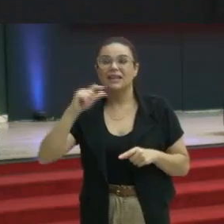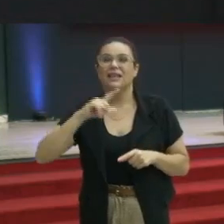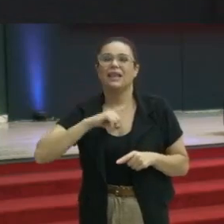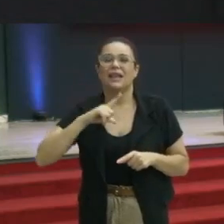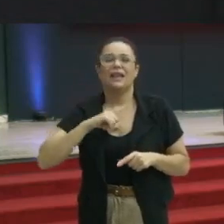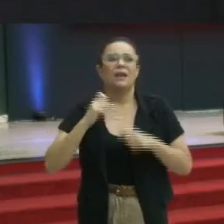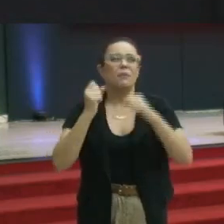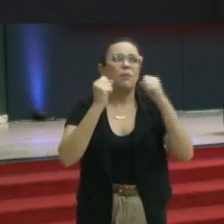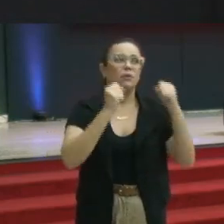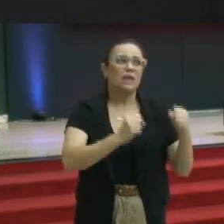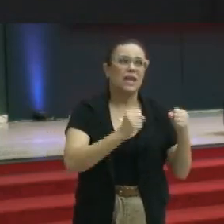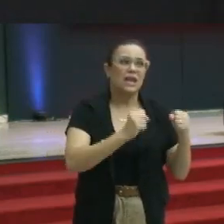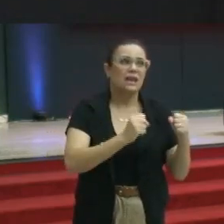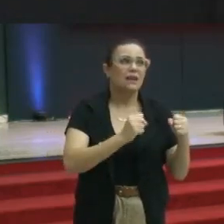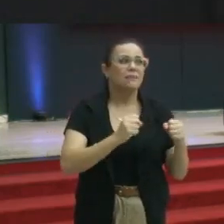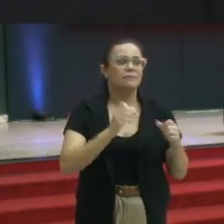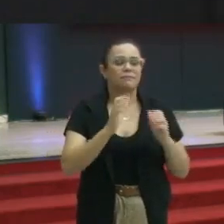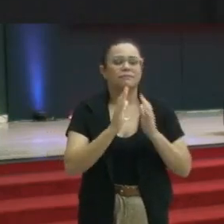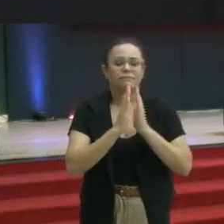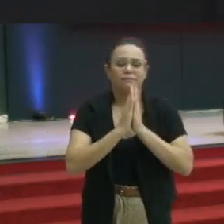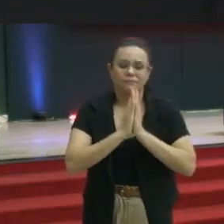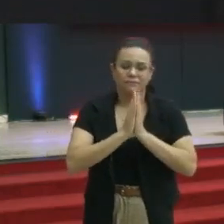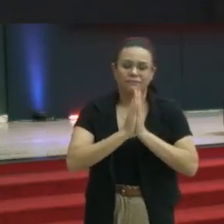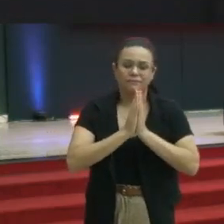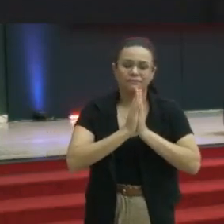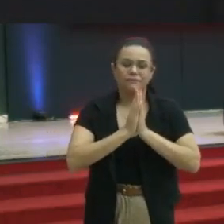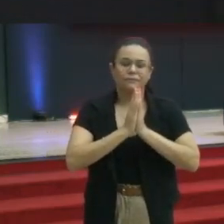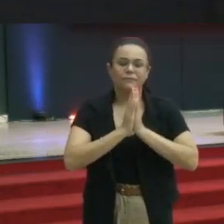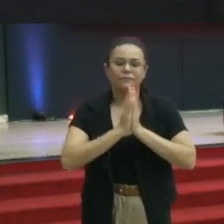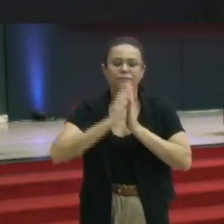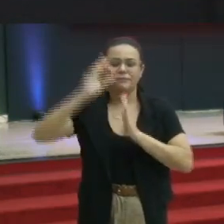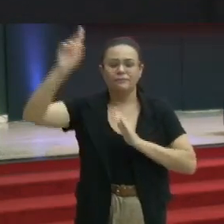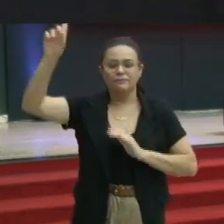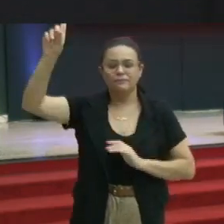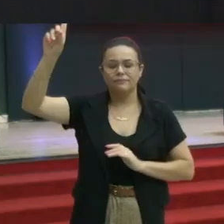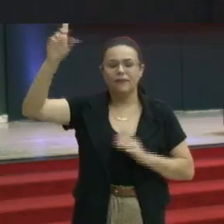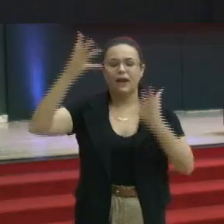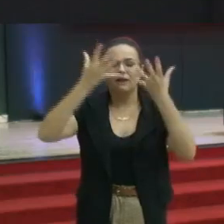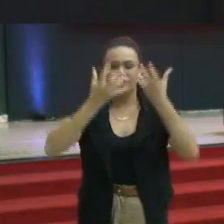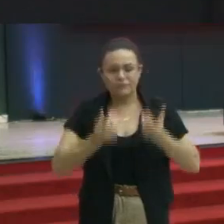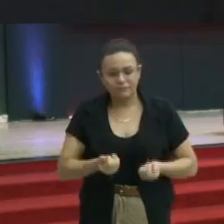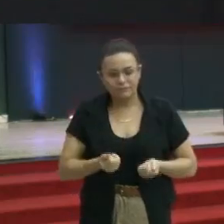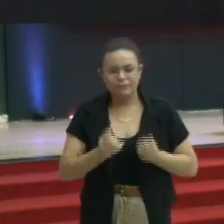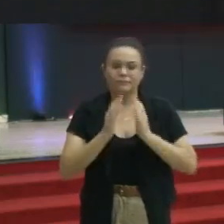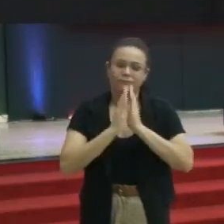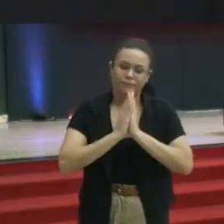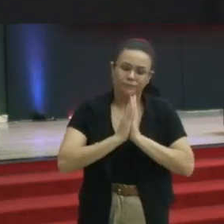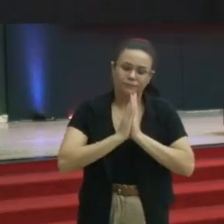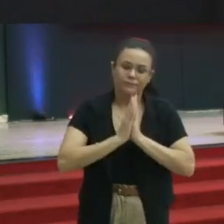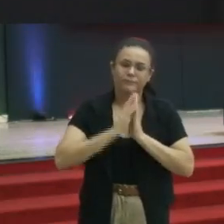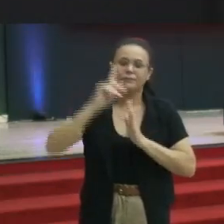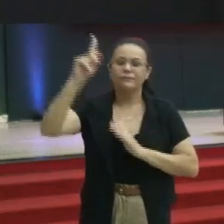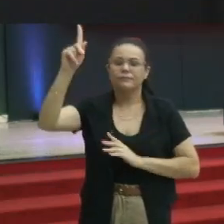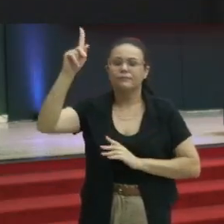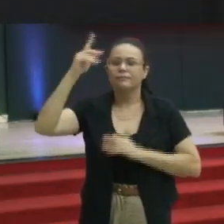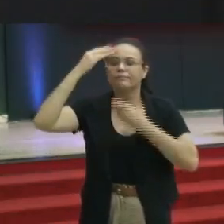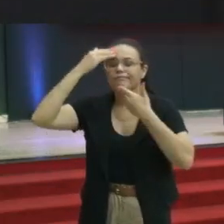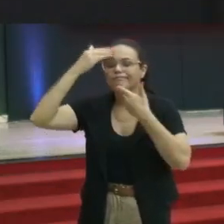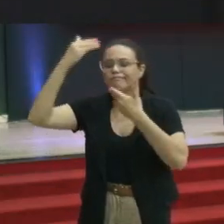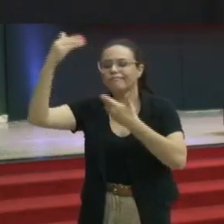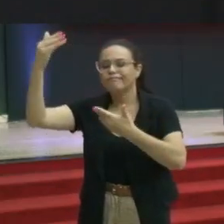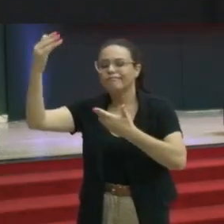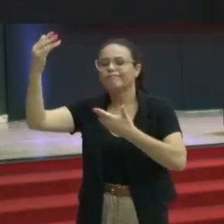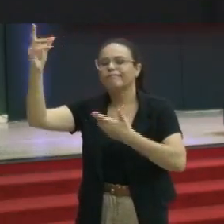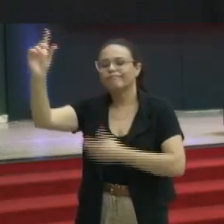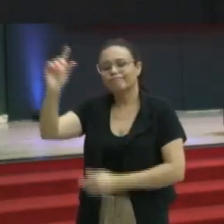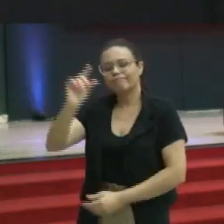noite. Curve a sua cabeça, feche os seus olhos. Vamos orar. Pai, obrigado pela tua